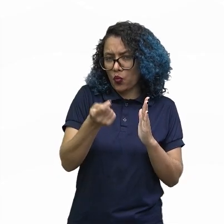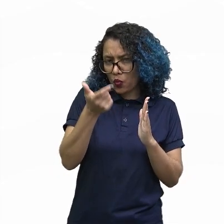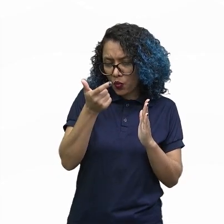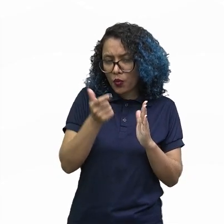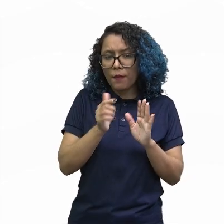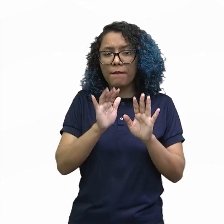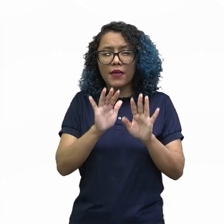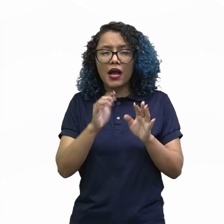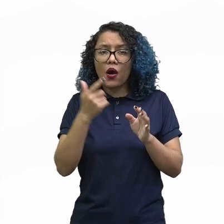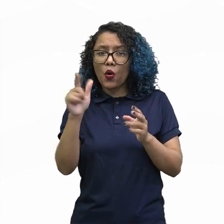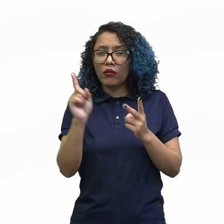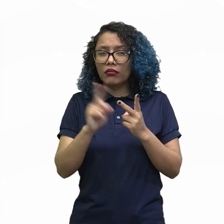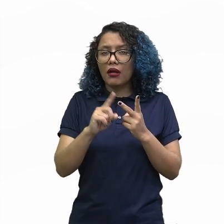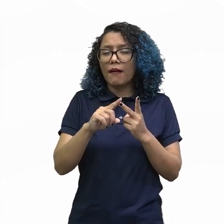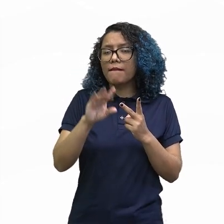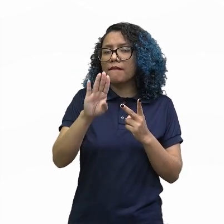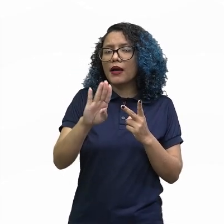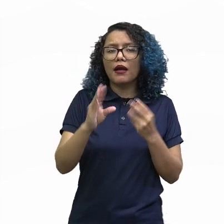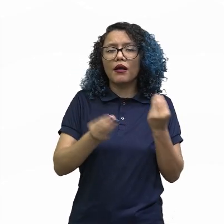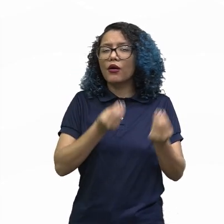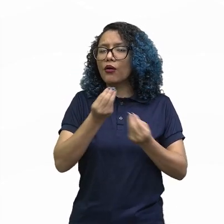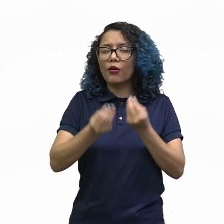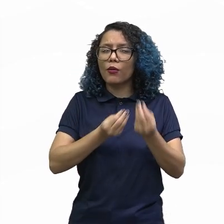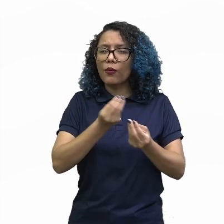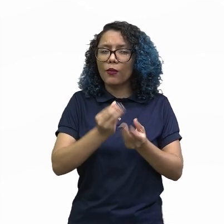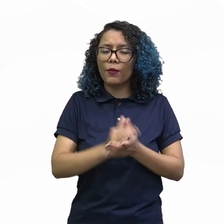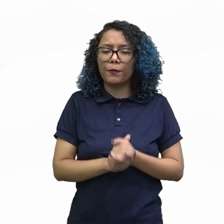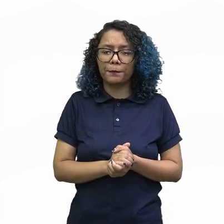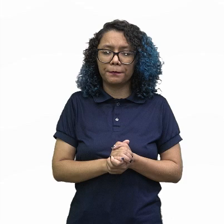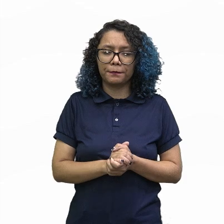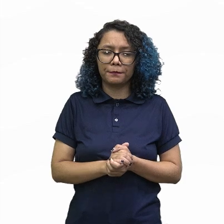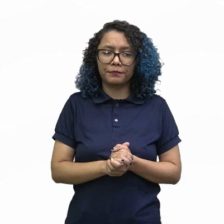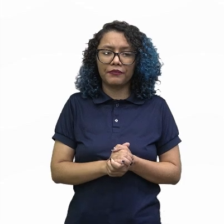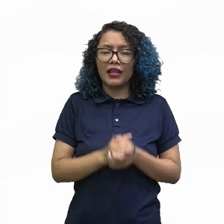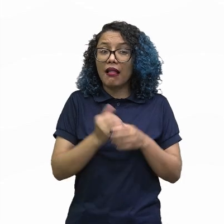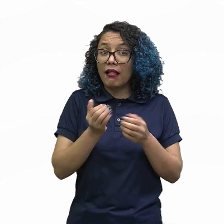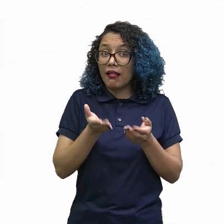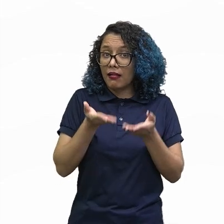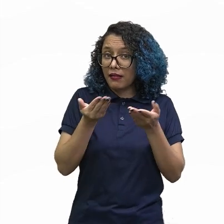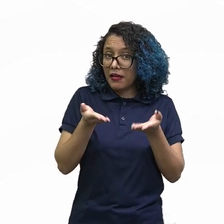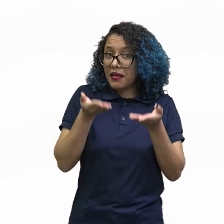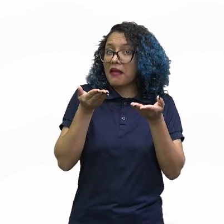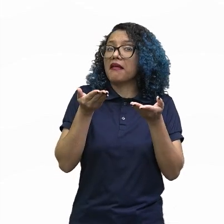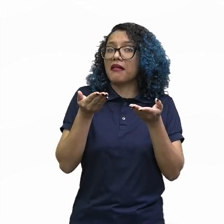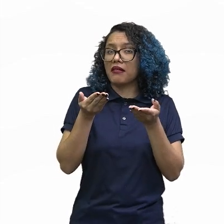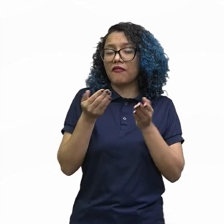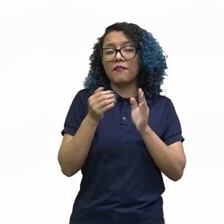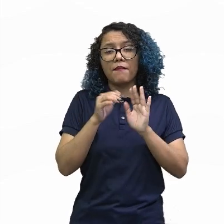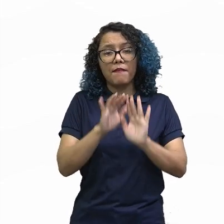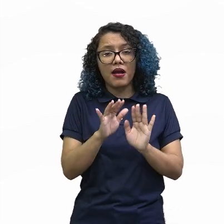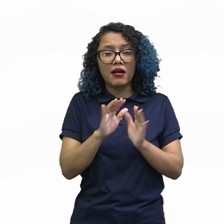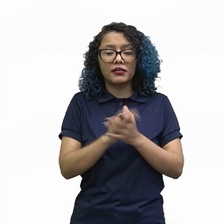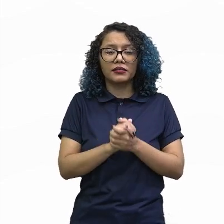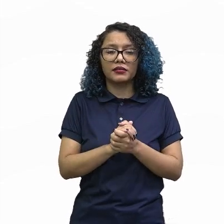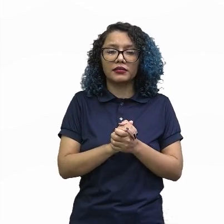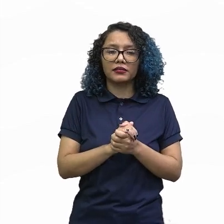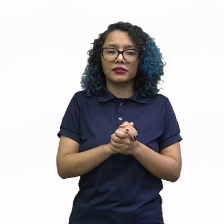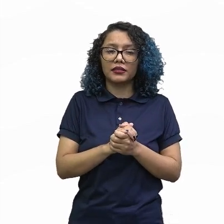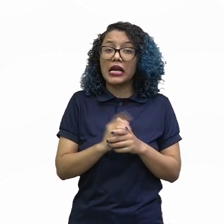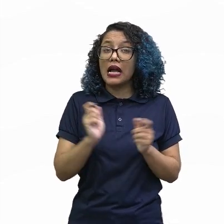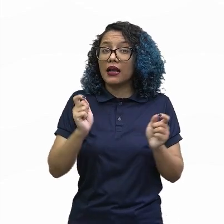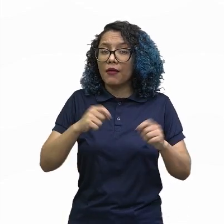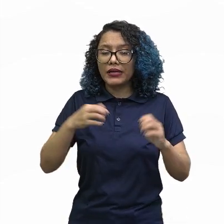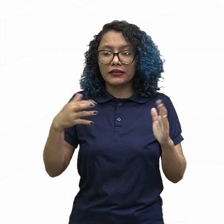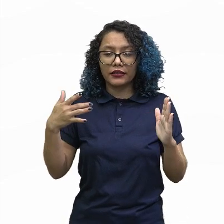as emissões beta, elas são partículas leves, mas elas possuem um poder